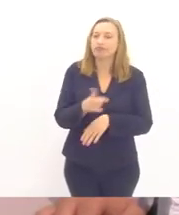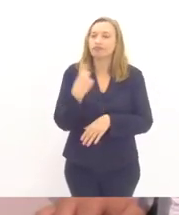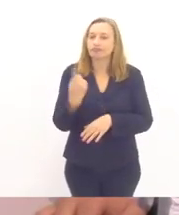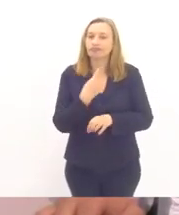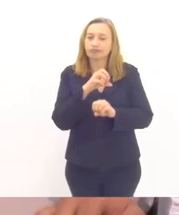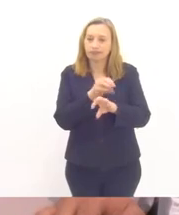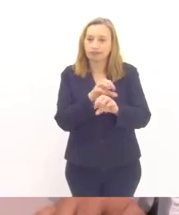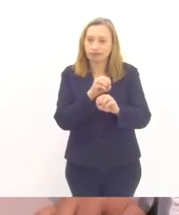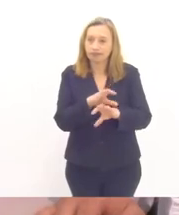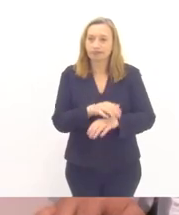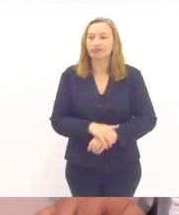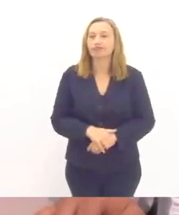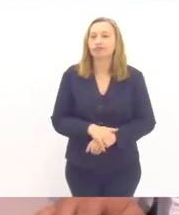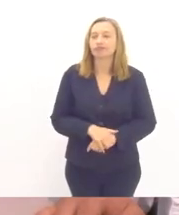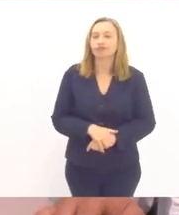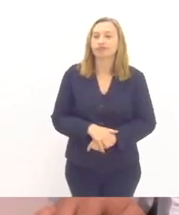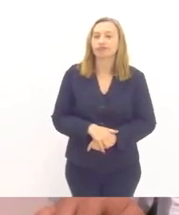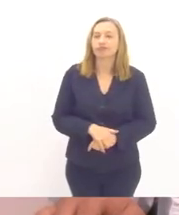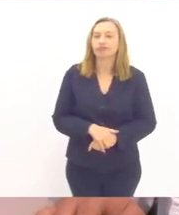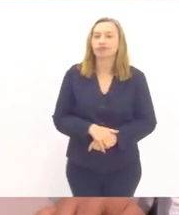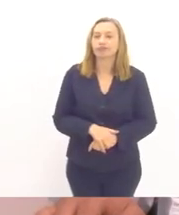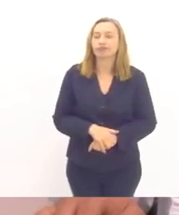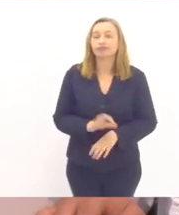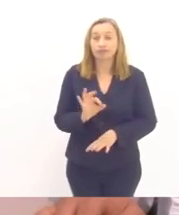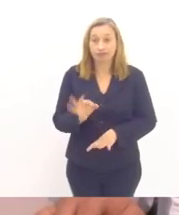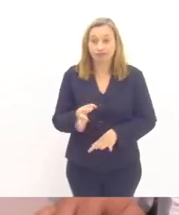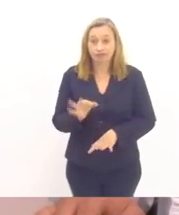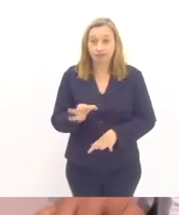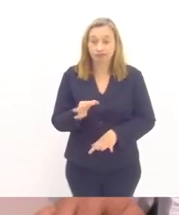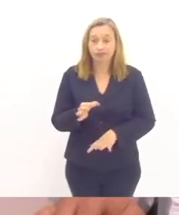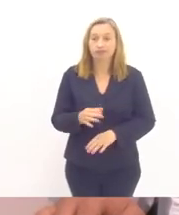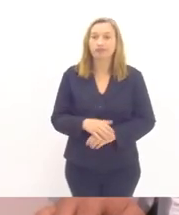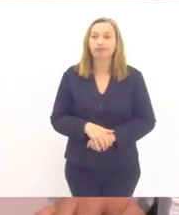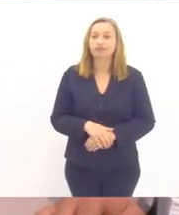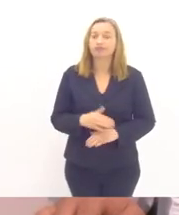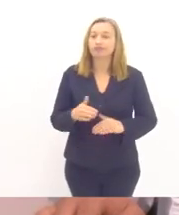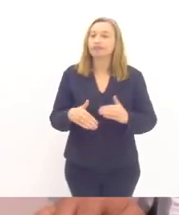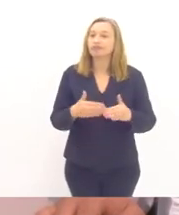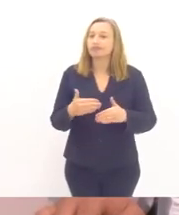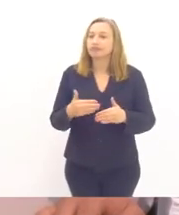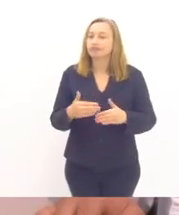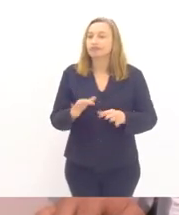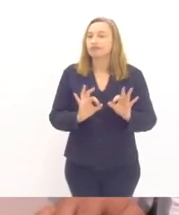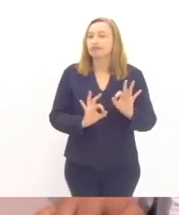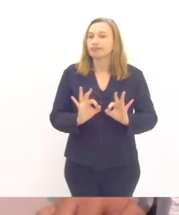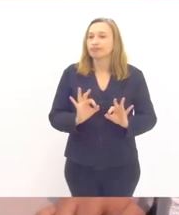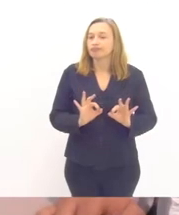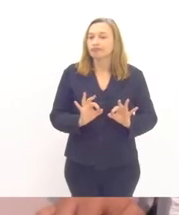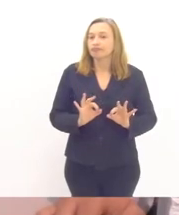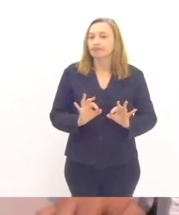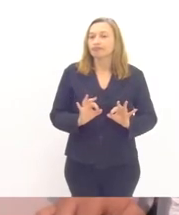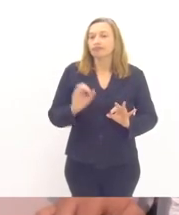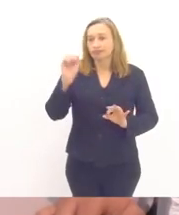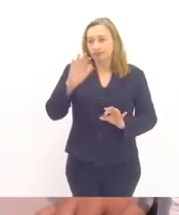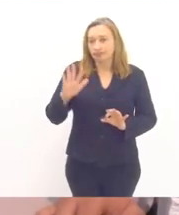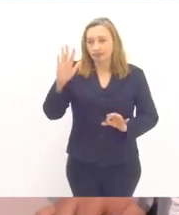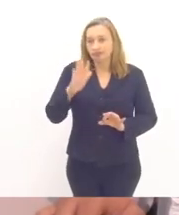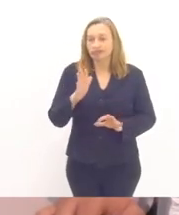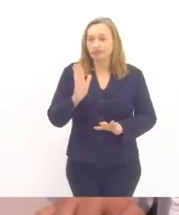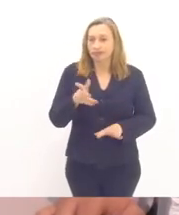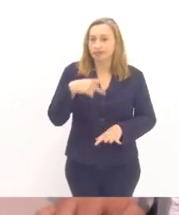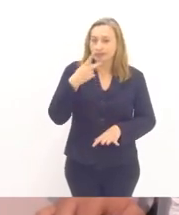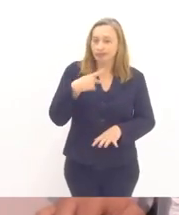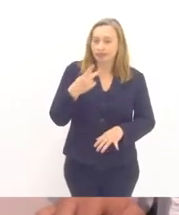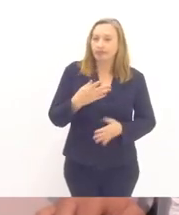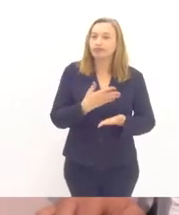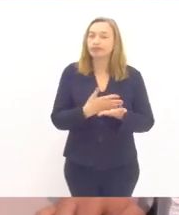educação. A gente, evidentemente, está submetido a um processo nacional, que a gente já se colocou sobre isso no